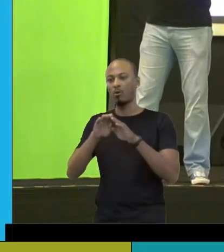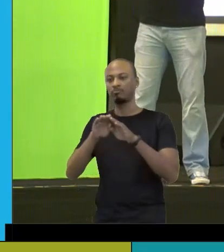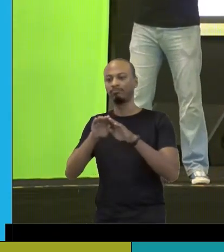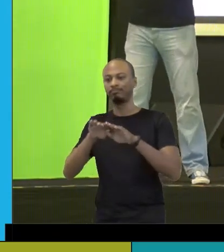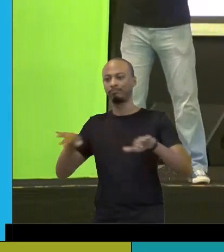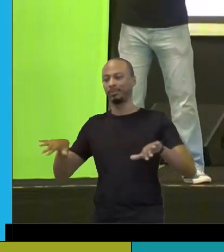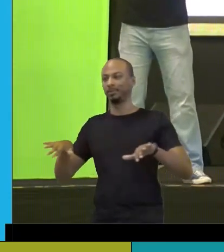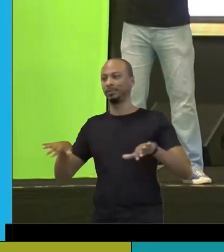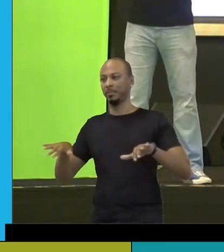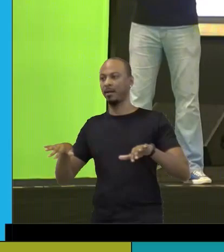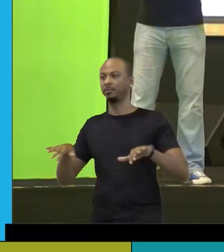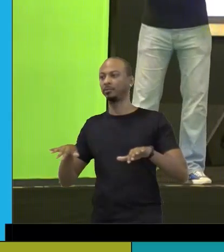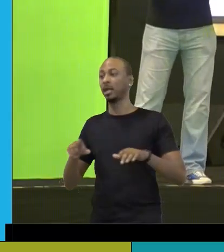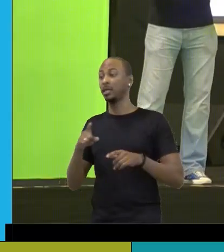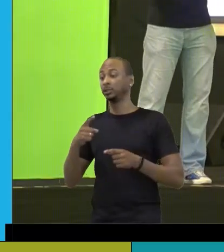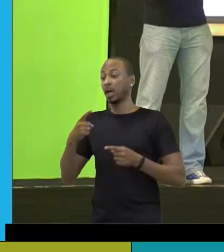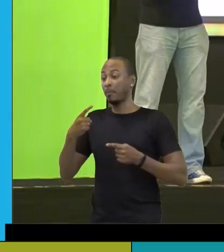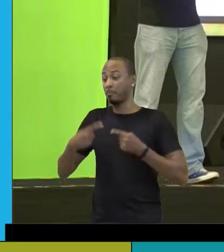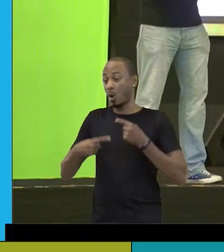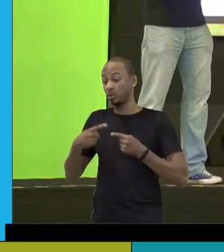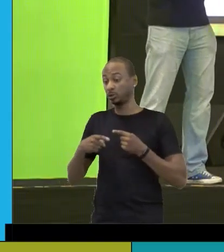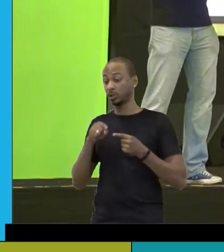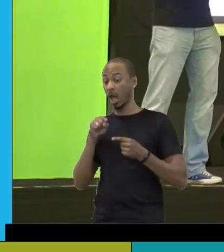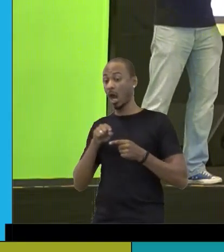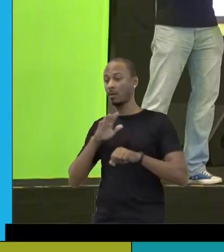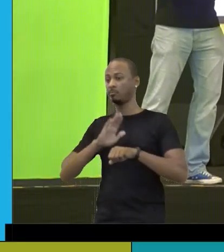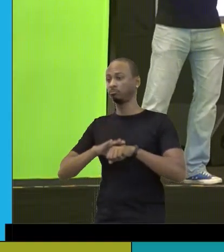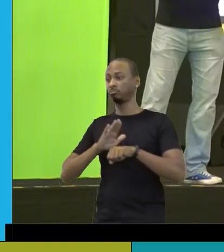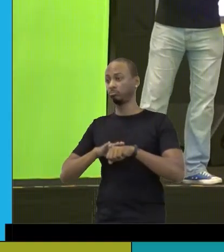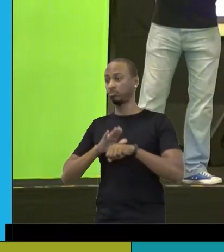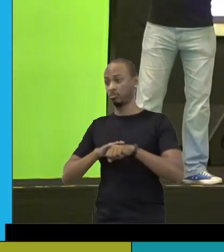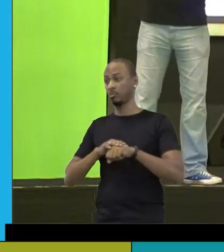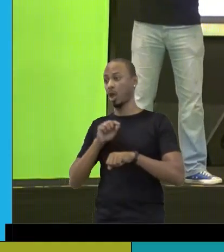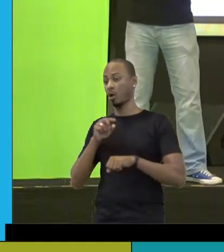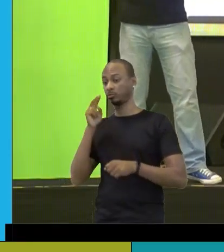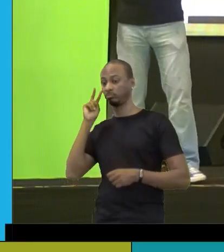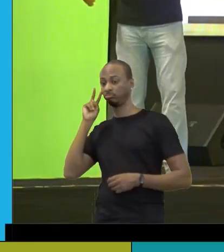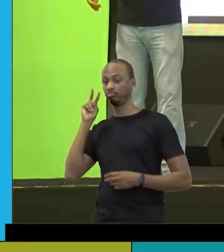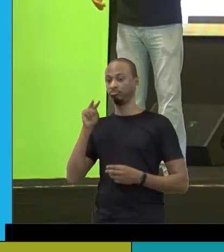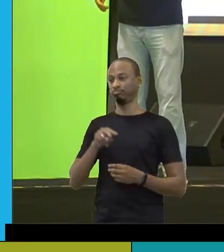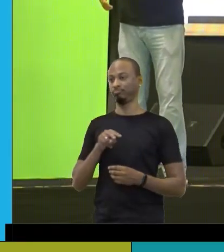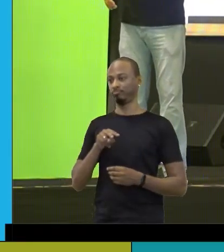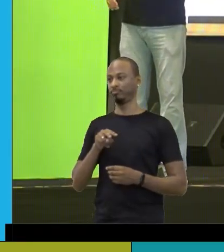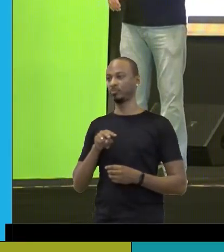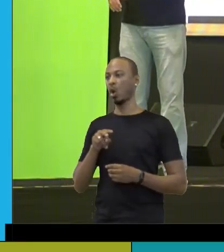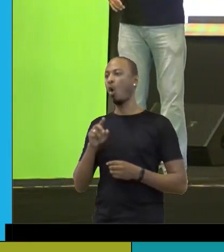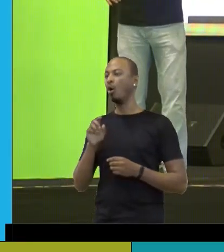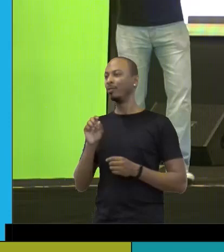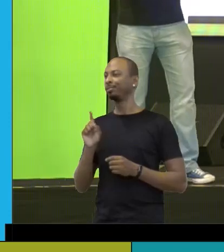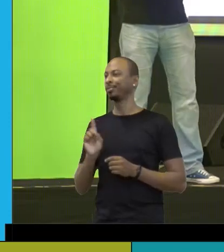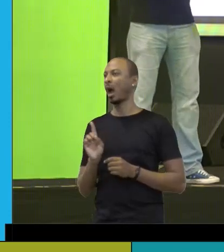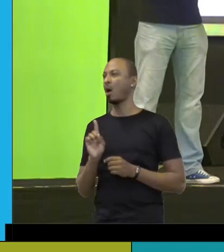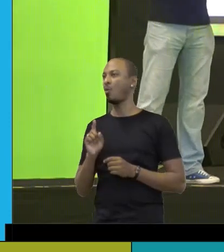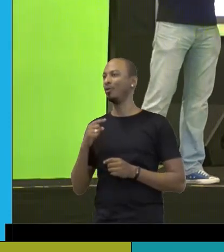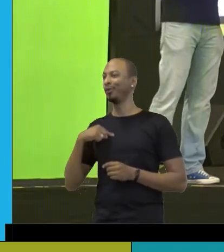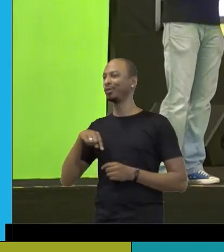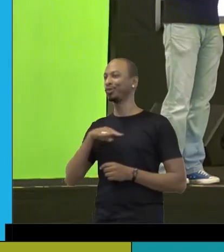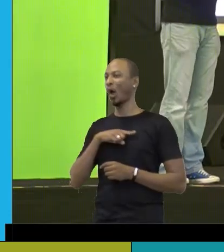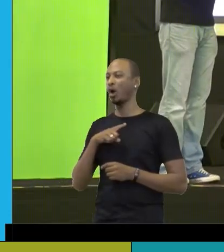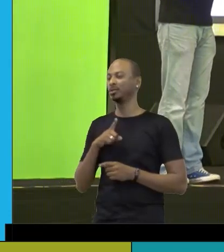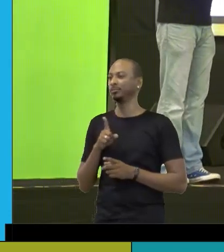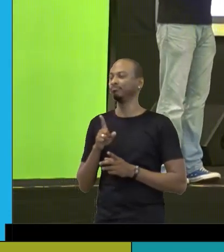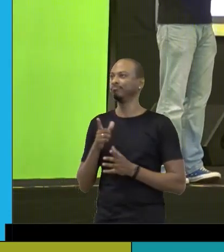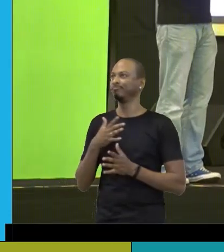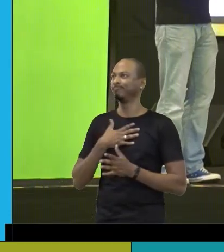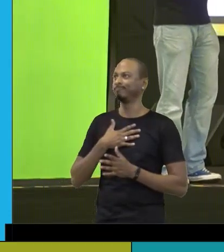olhar para a política por ela própria e não da forma como nós gostaríamos que ela fosse. Existe uma